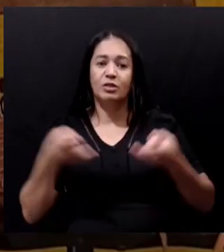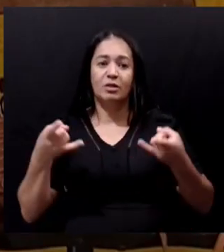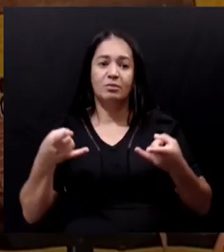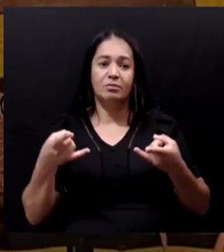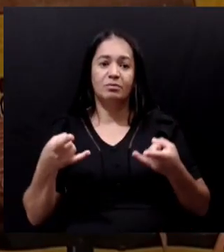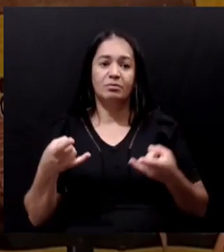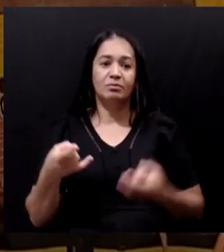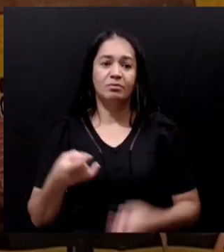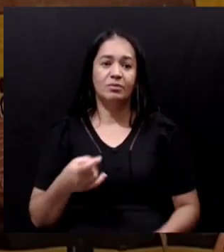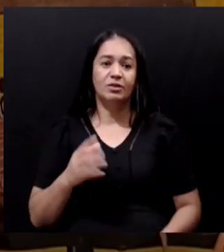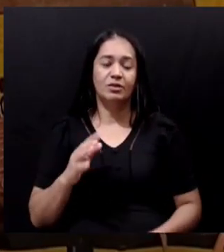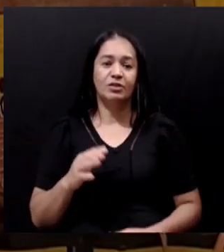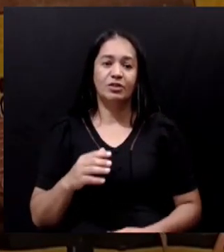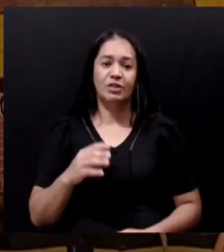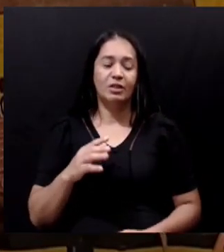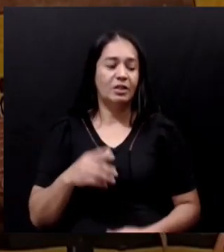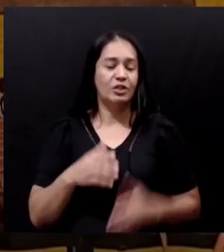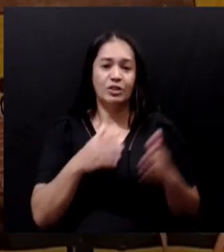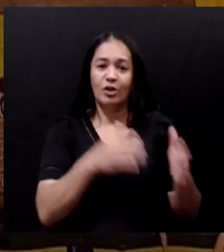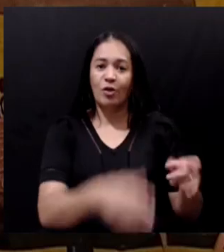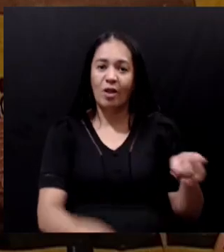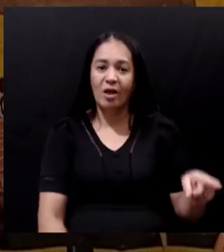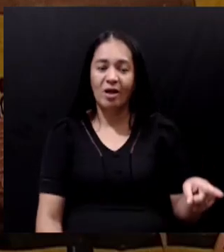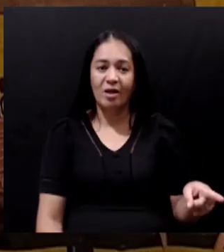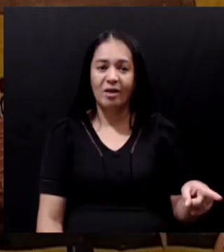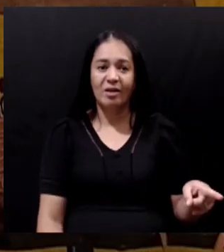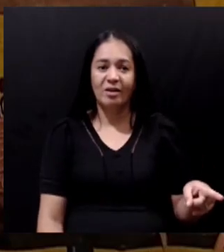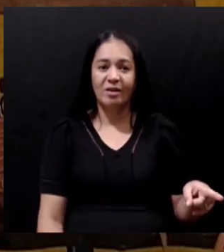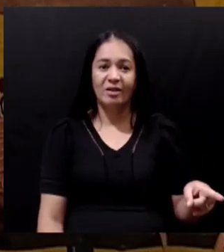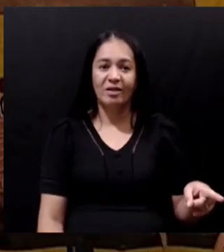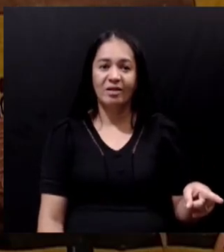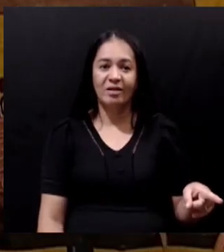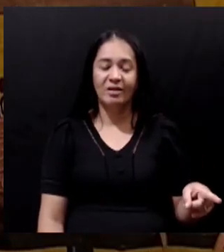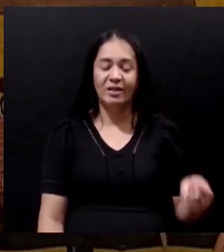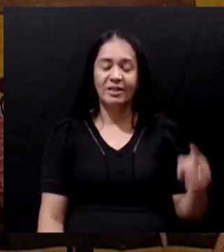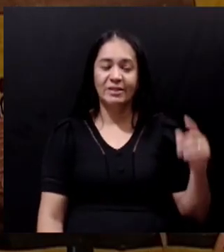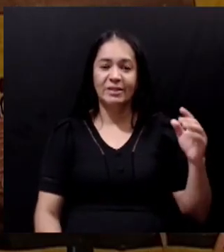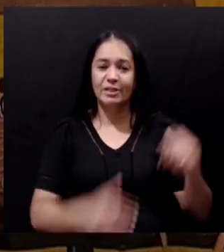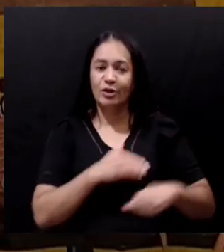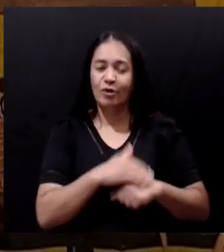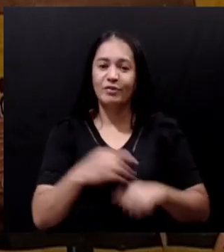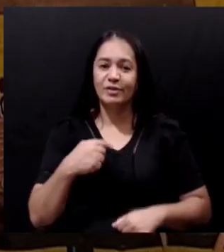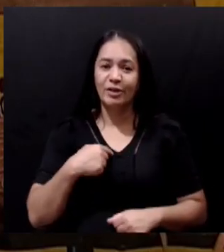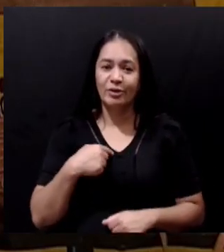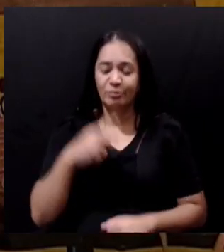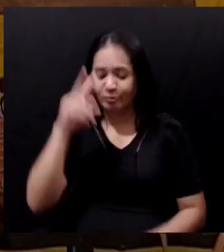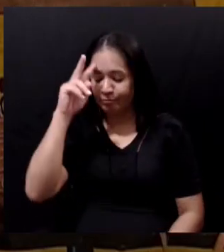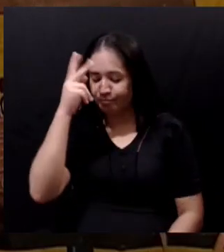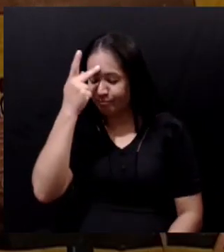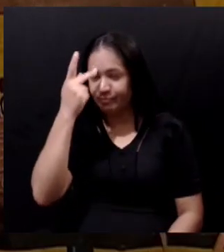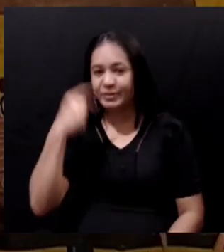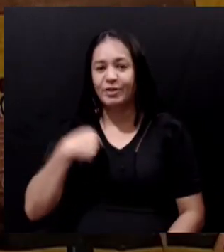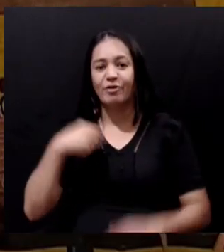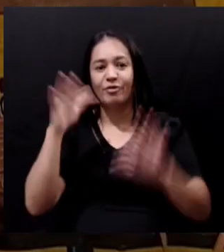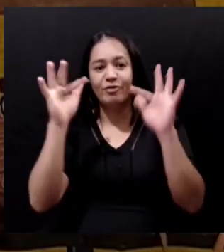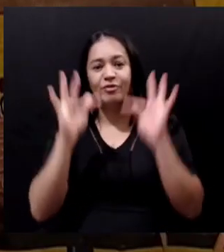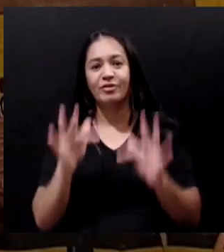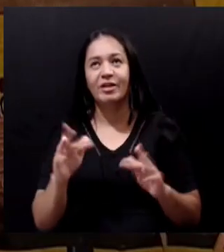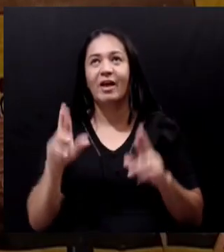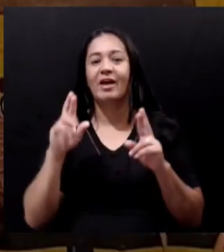né? Quando chegou lá, mudaram minha cabeça e fiquei feliz, graças a Deus, né? Não